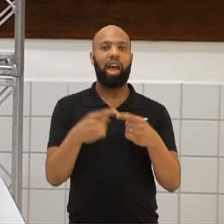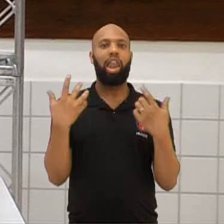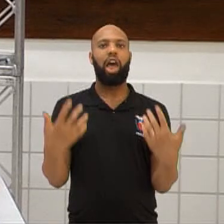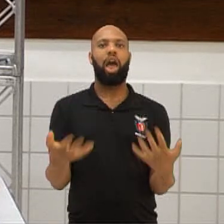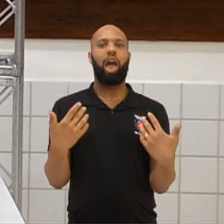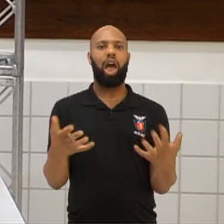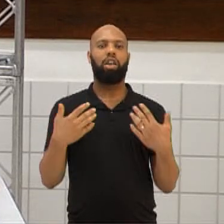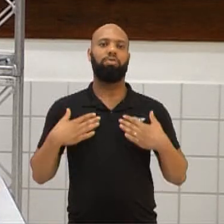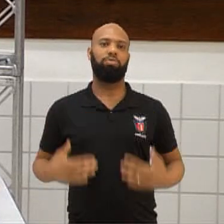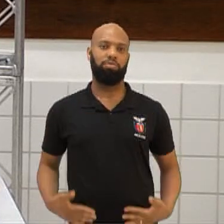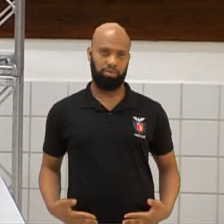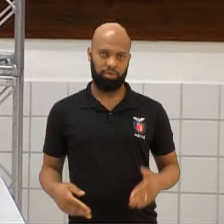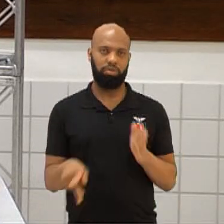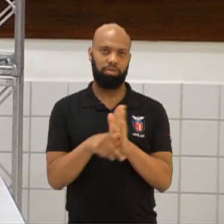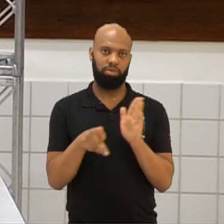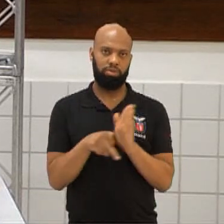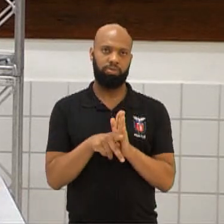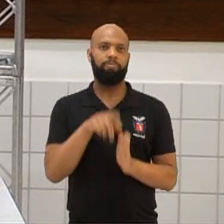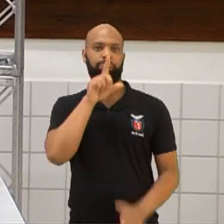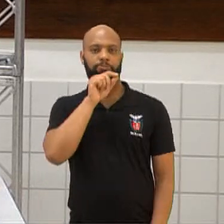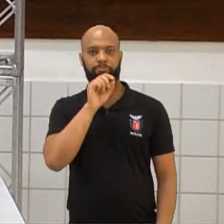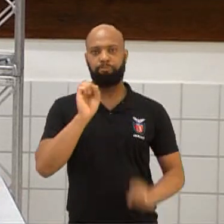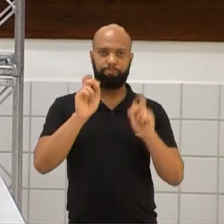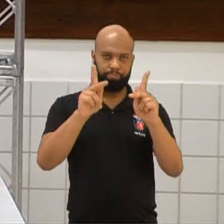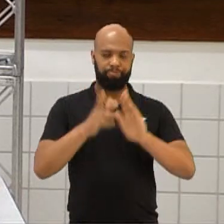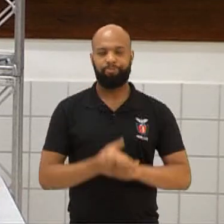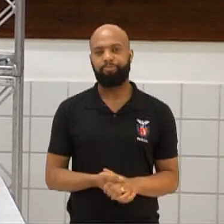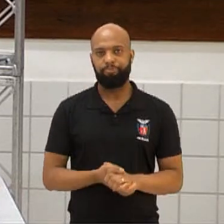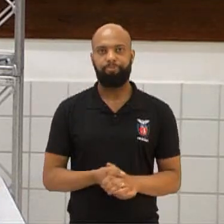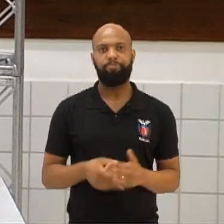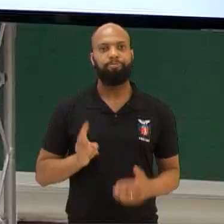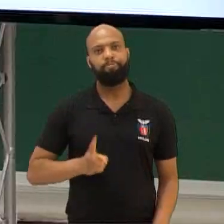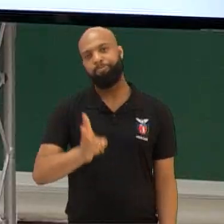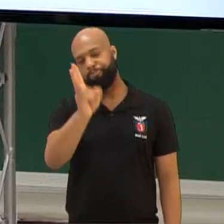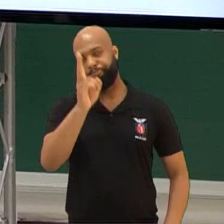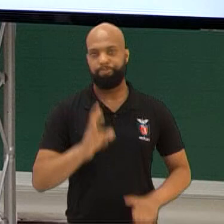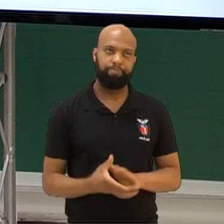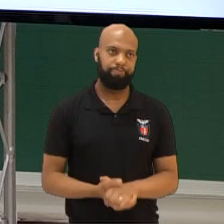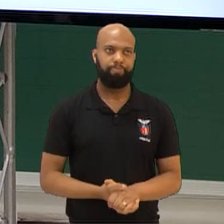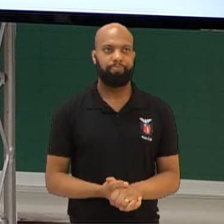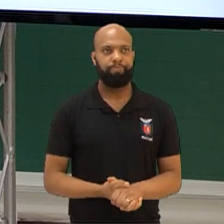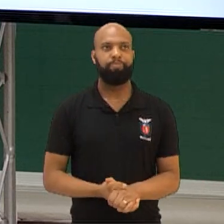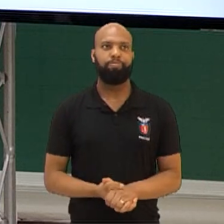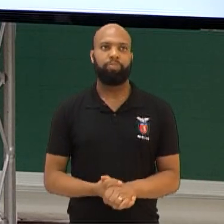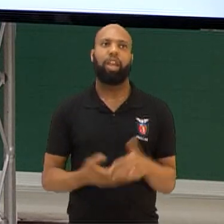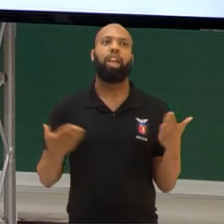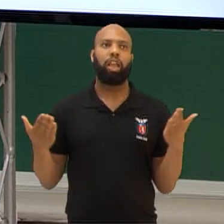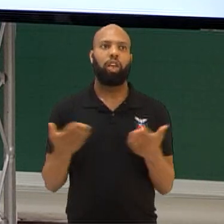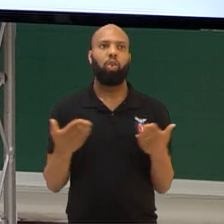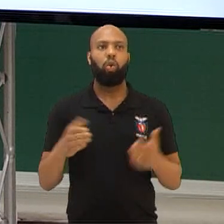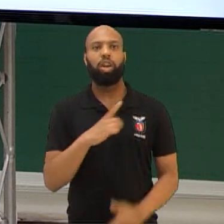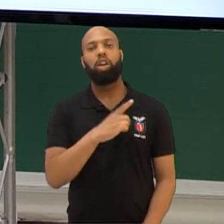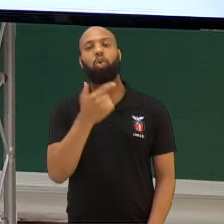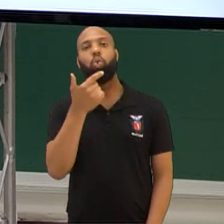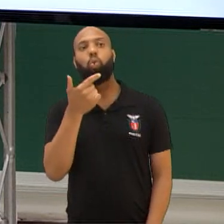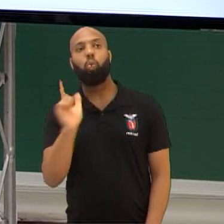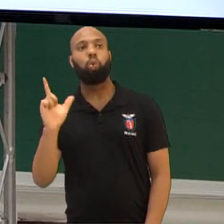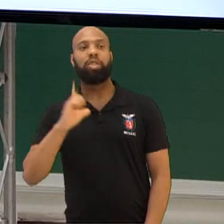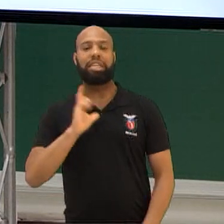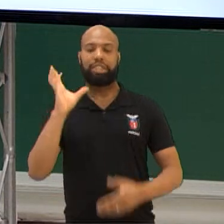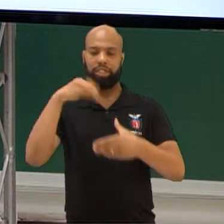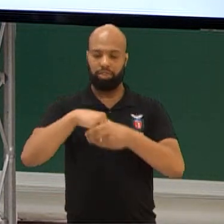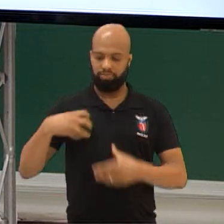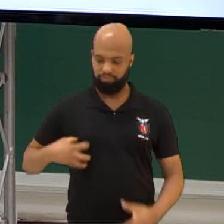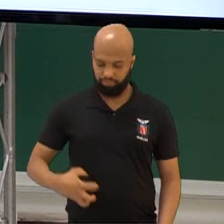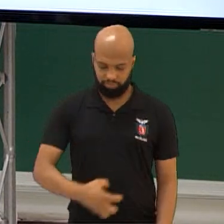para facilitar essa ação aí. Belezinha? Vamos prosseguindo. Então, eu trouxe também um outro órgão,